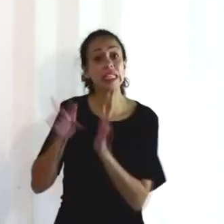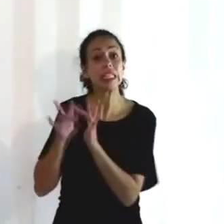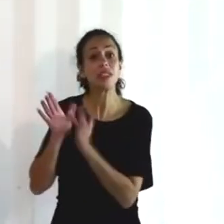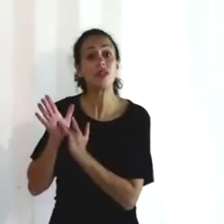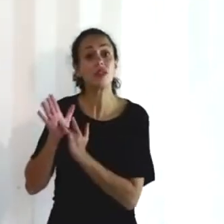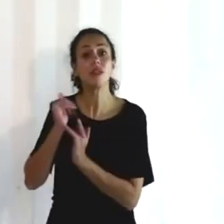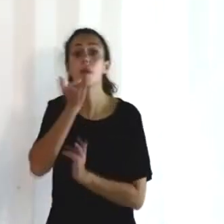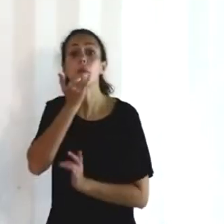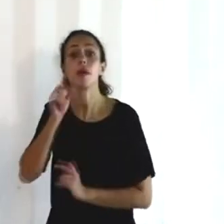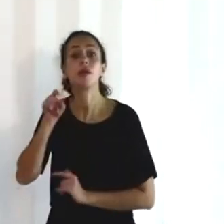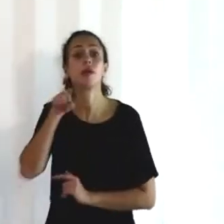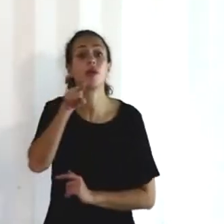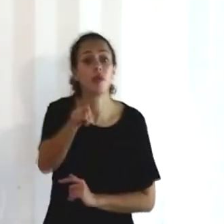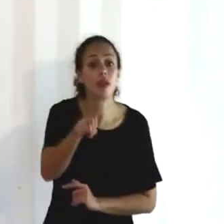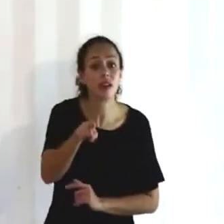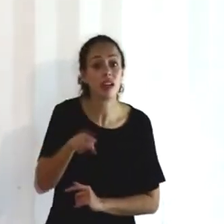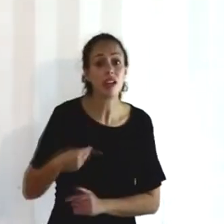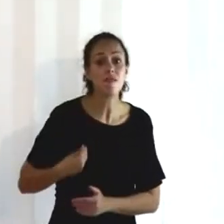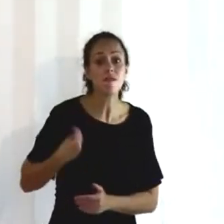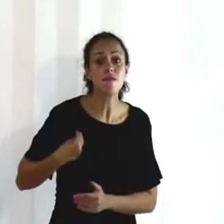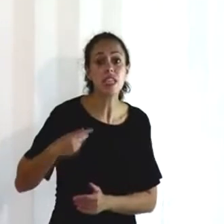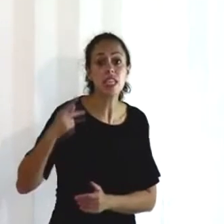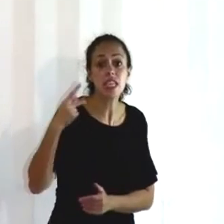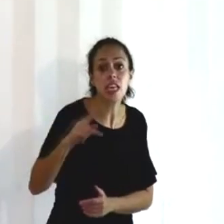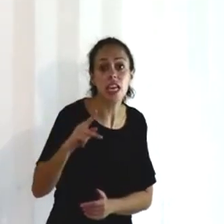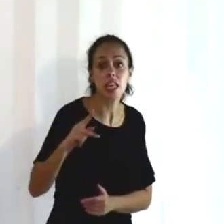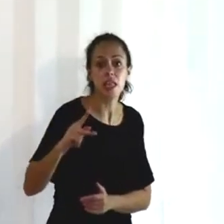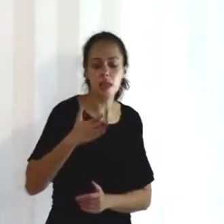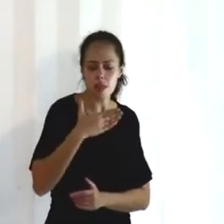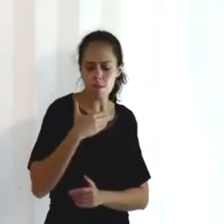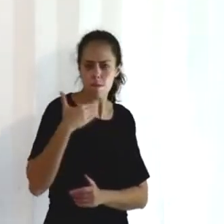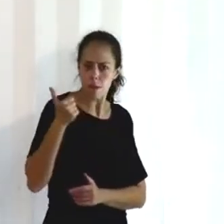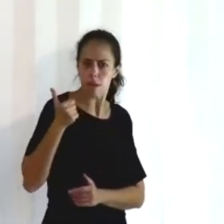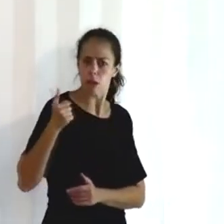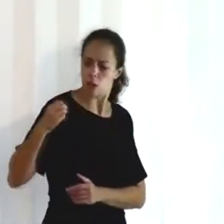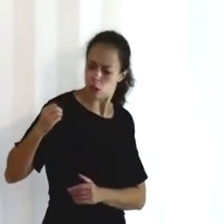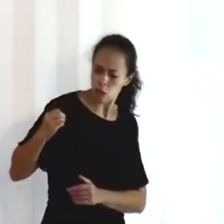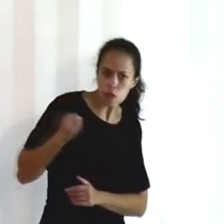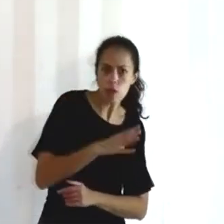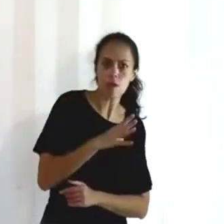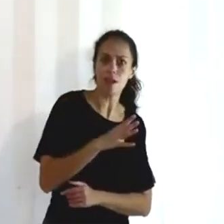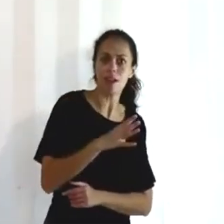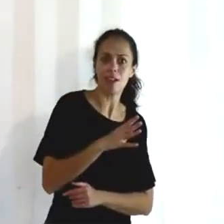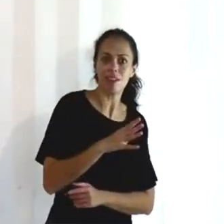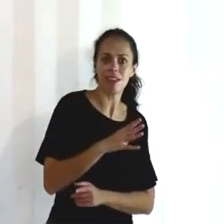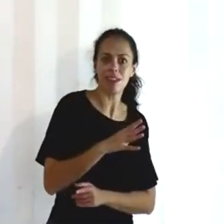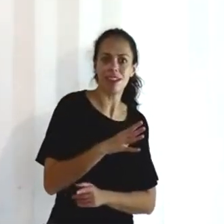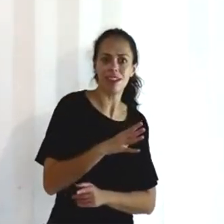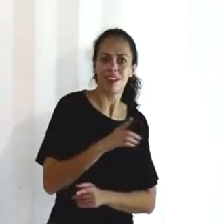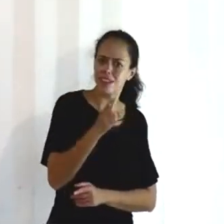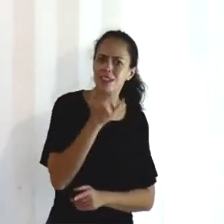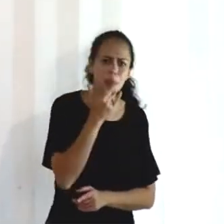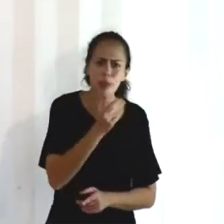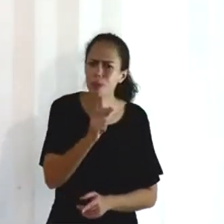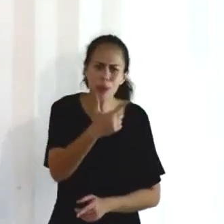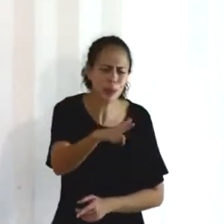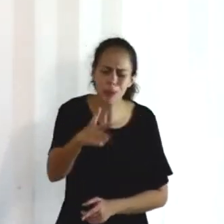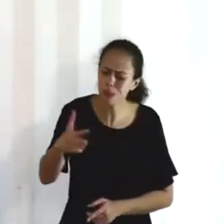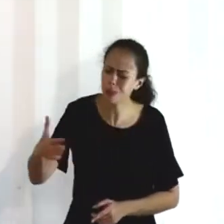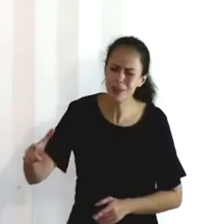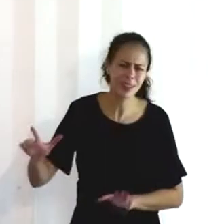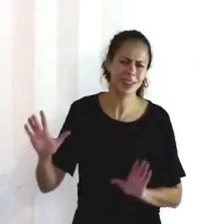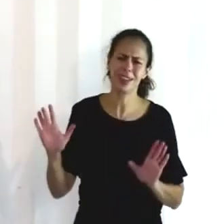não consigam perdoar tão poucas coisas. Parece-me, olhando aqui para o fim da